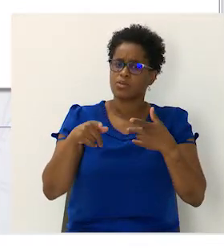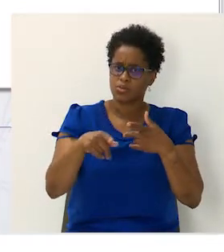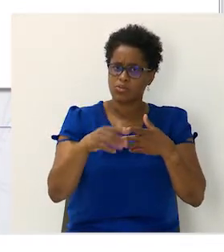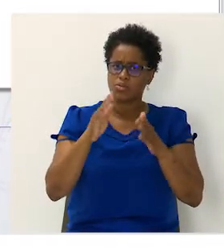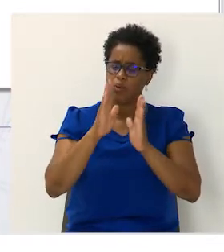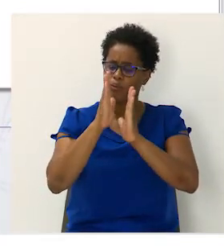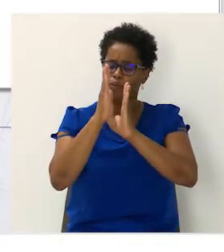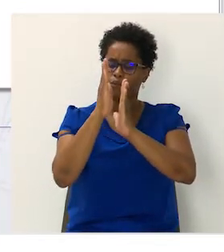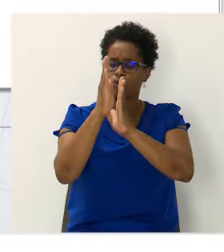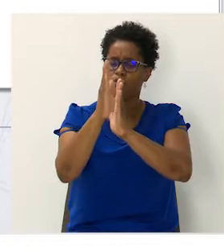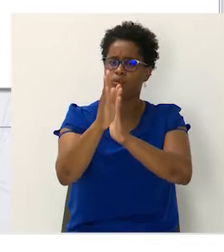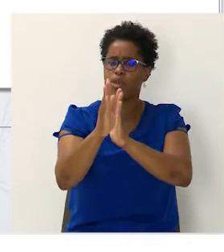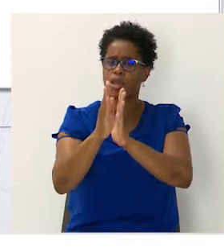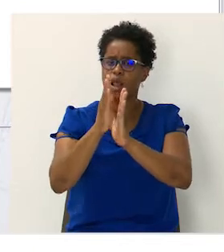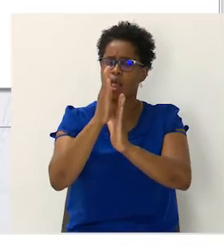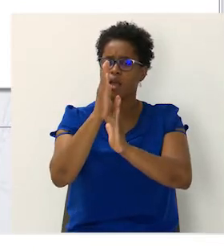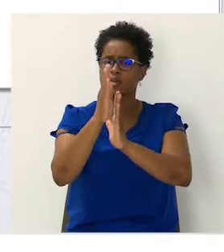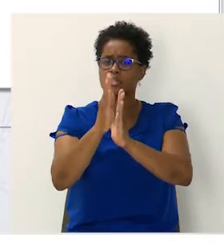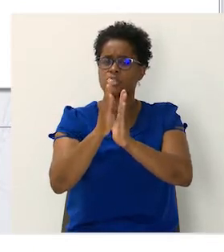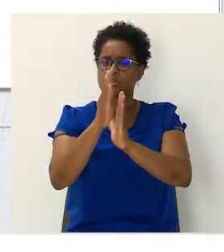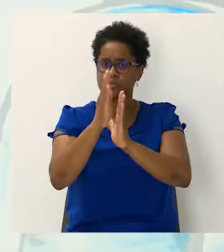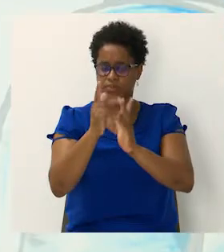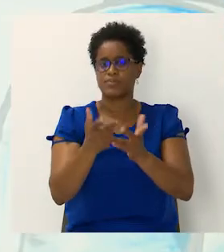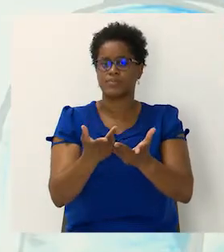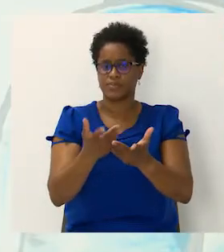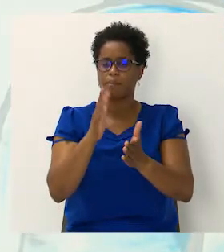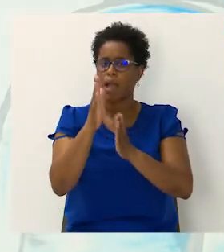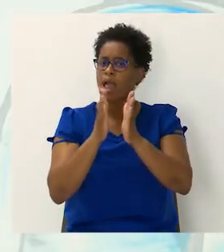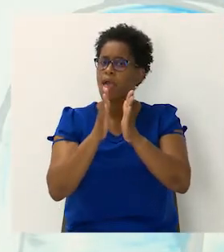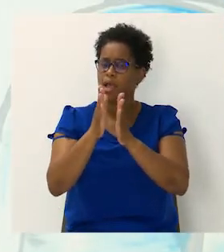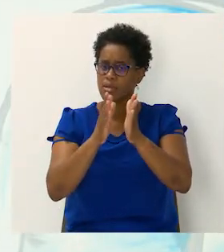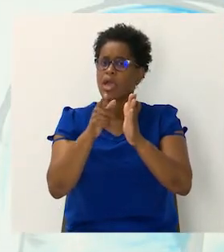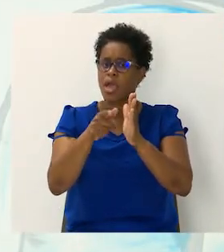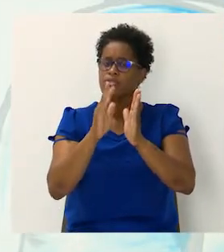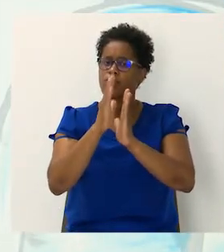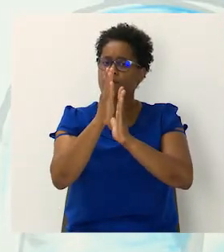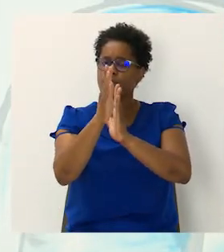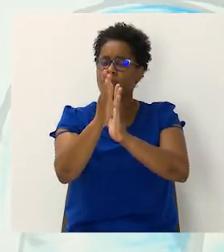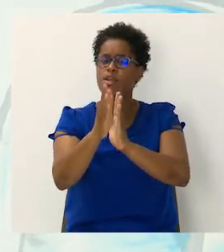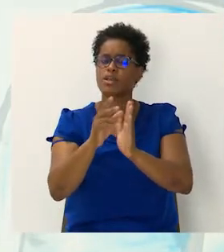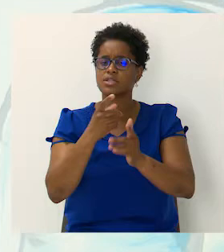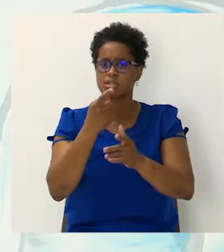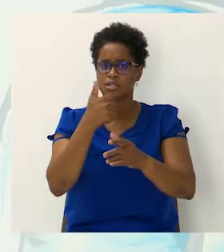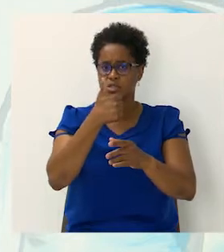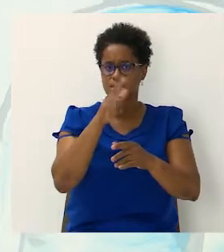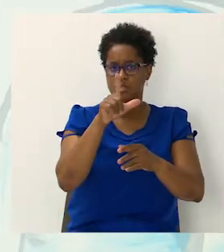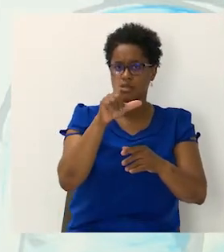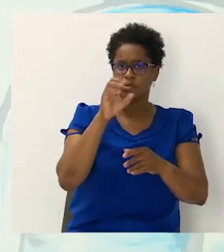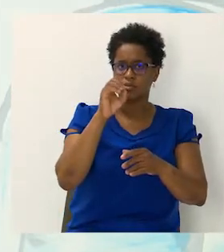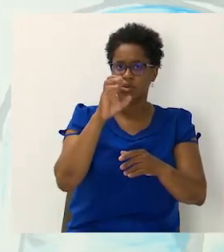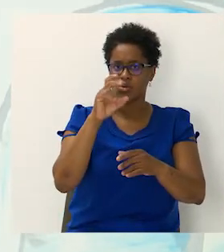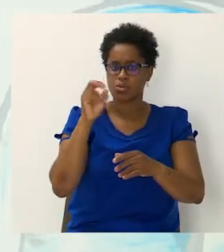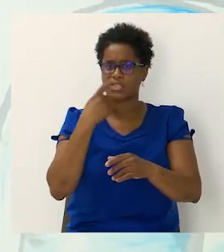em filas paralelas. Essas filas de blocos